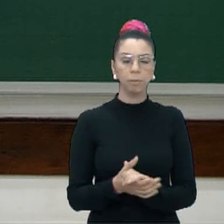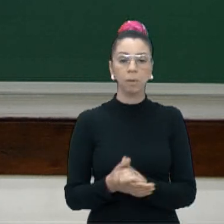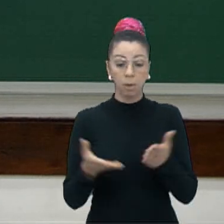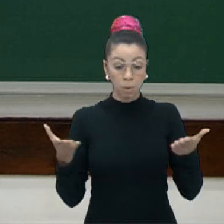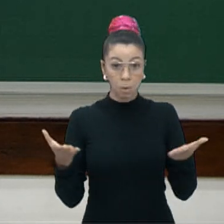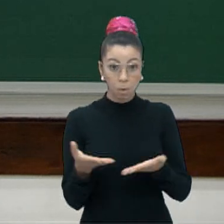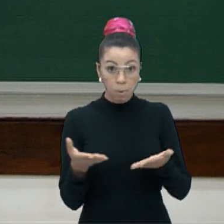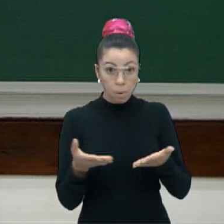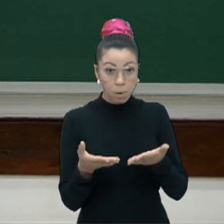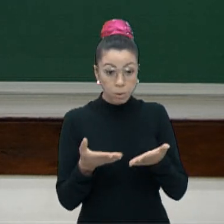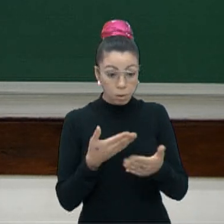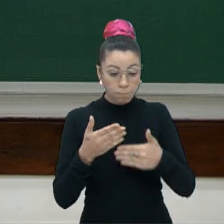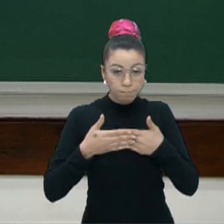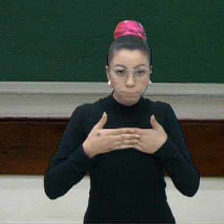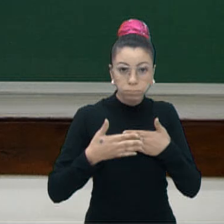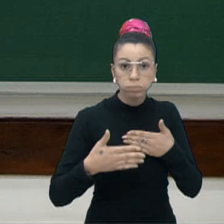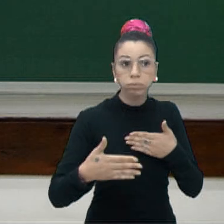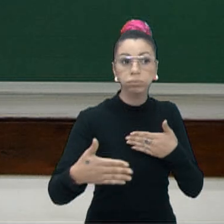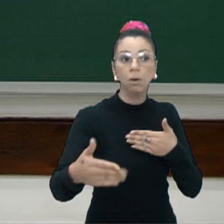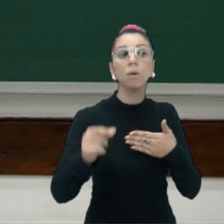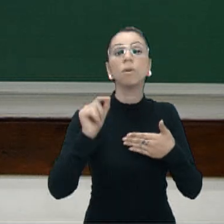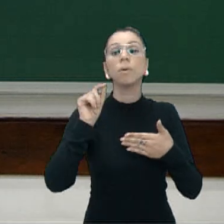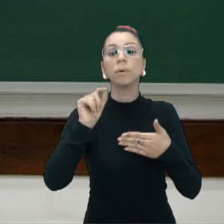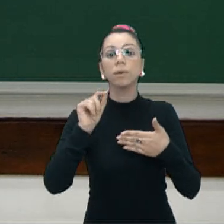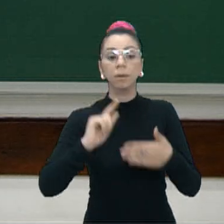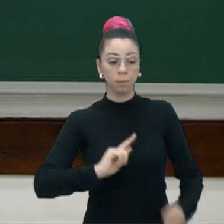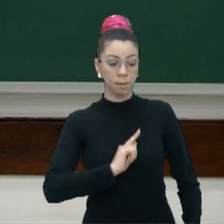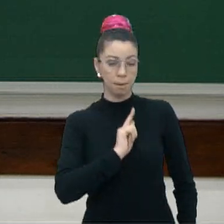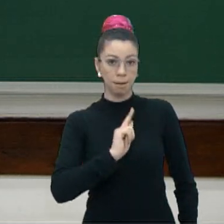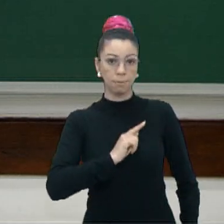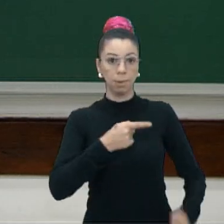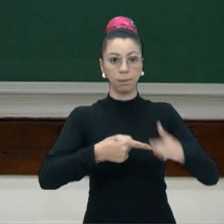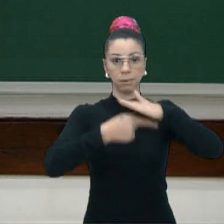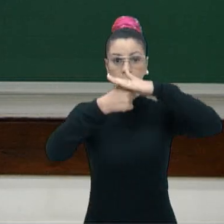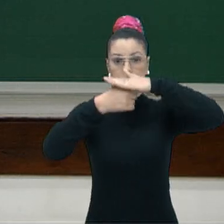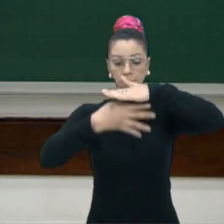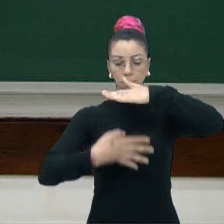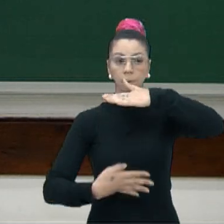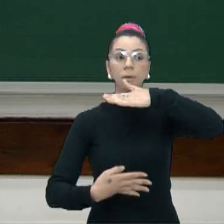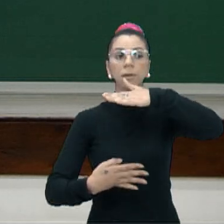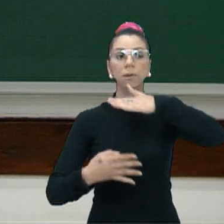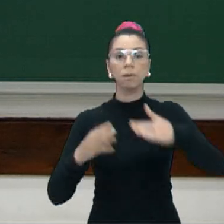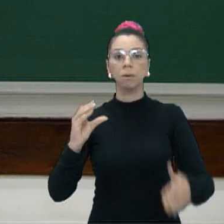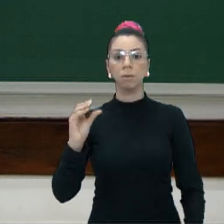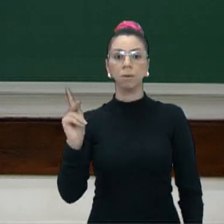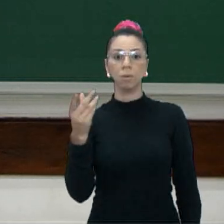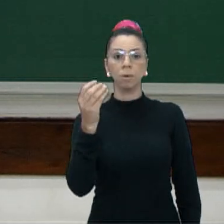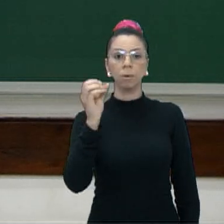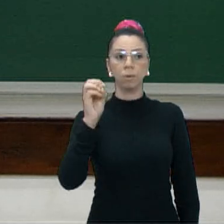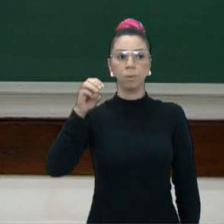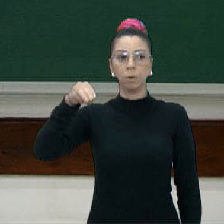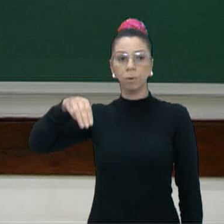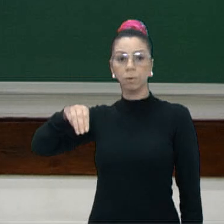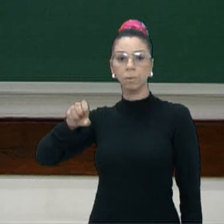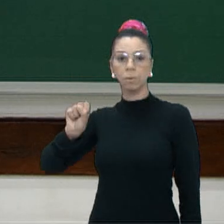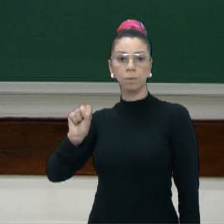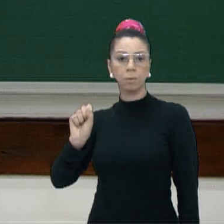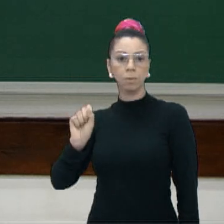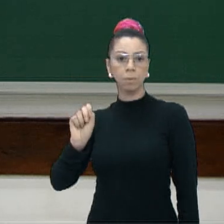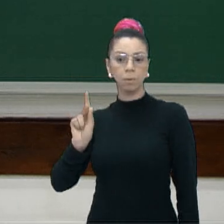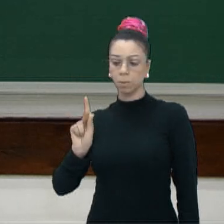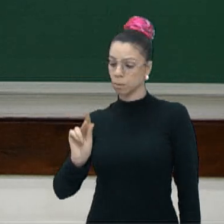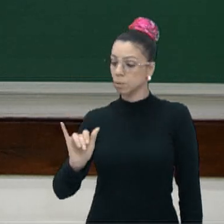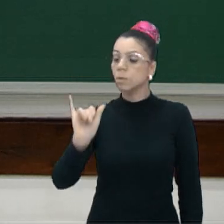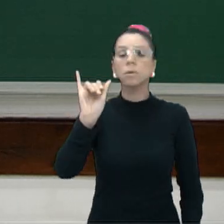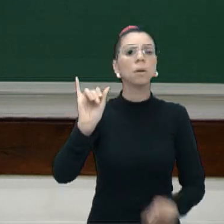gramática generativa de Noam Chomsky. O que é a gramática generativa de Noam Chomsky? A